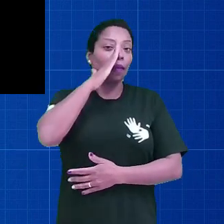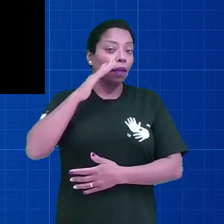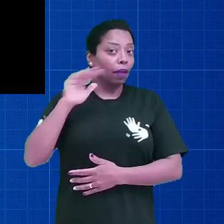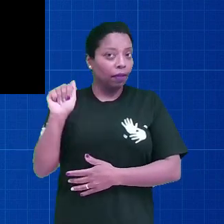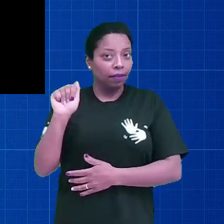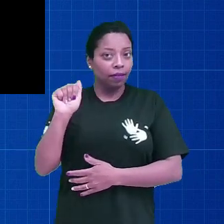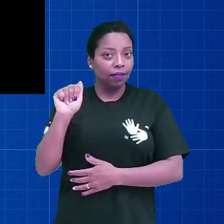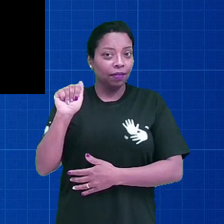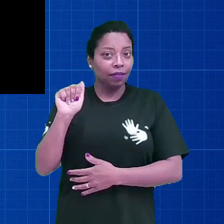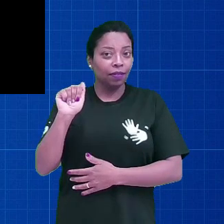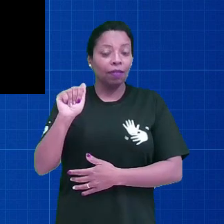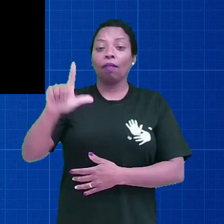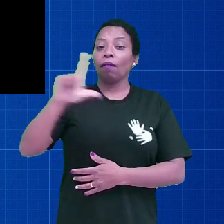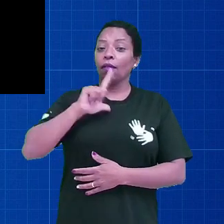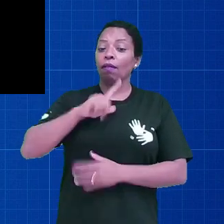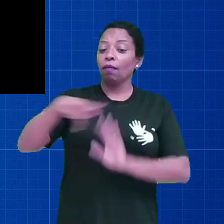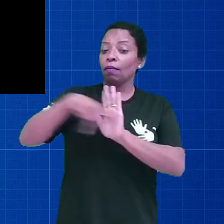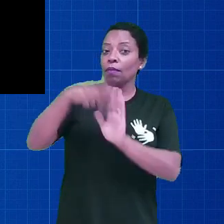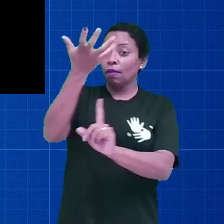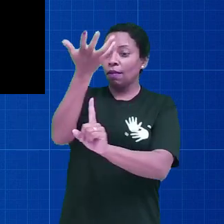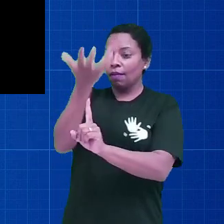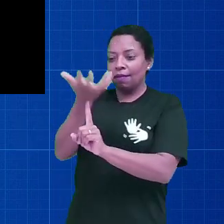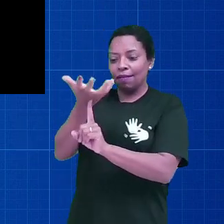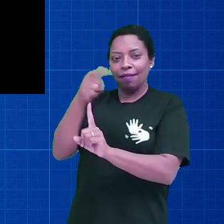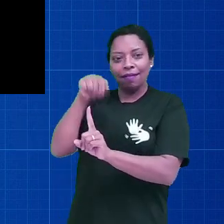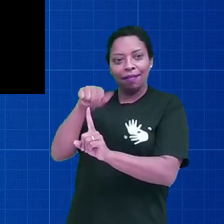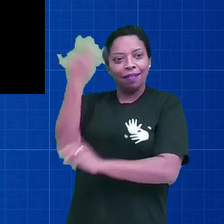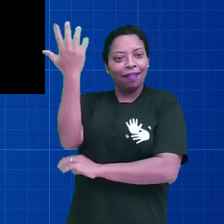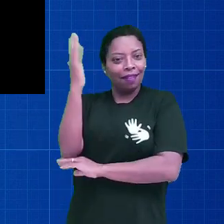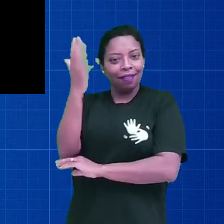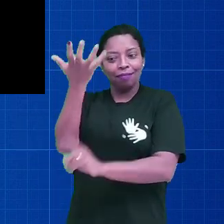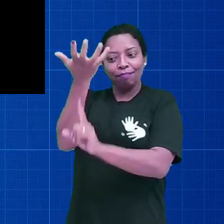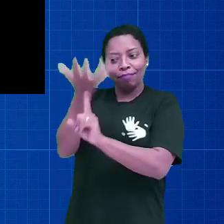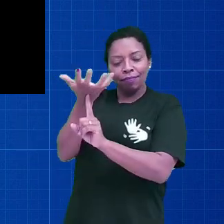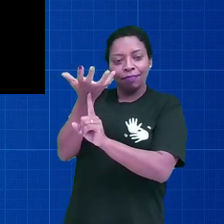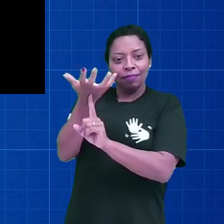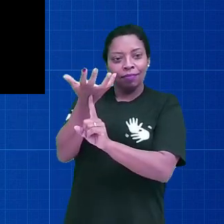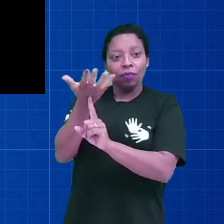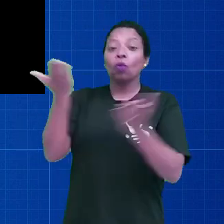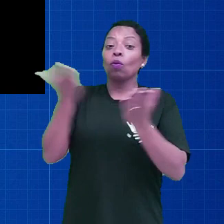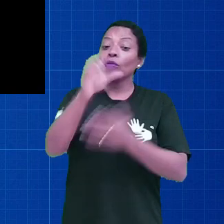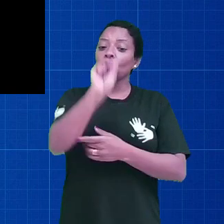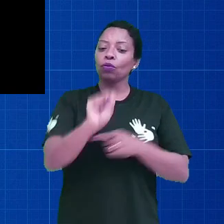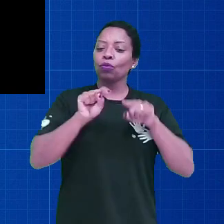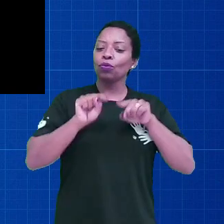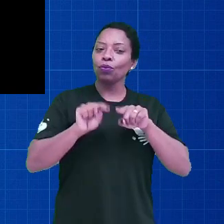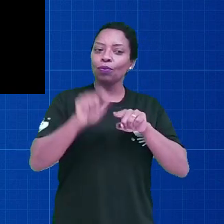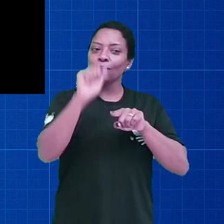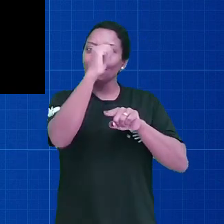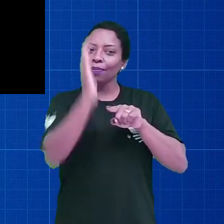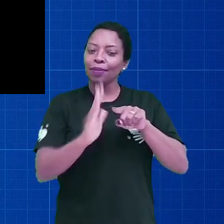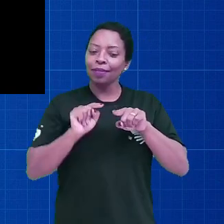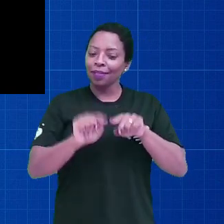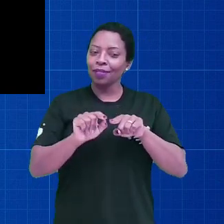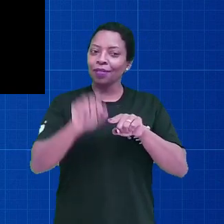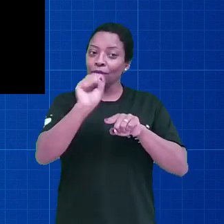Araucária vem da espécie Araucária, né, que hoje ocupa a região sul do Brasil.